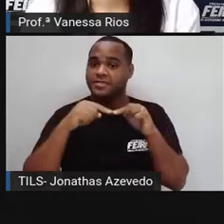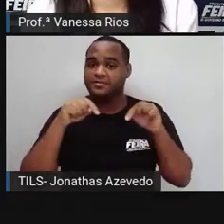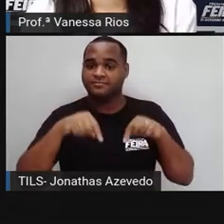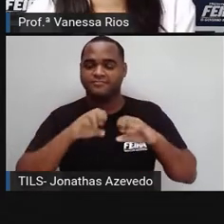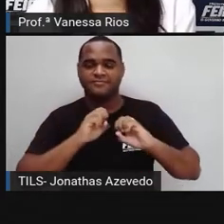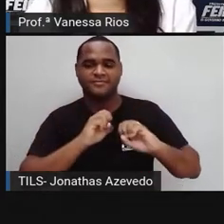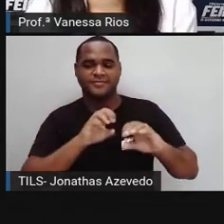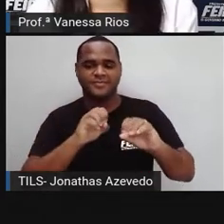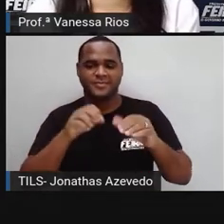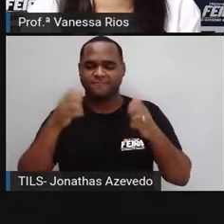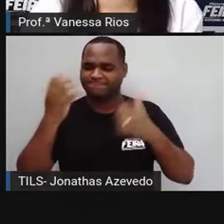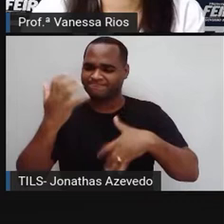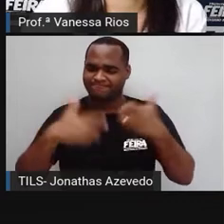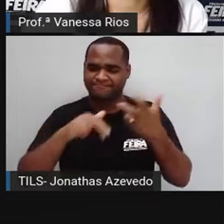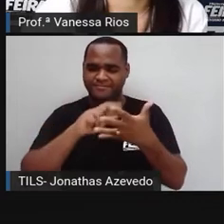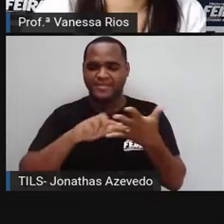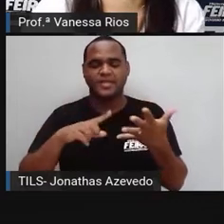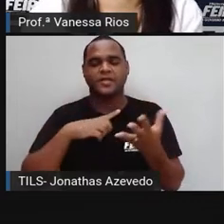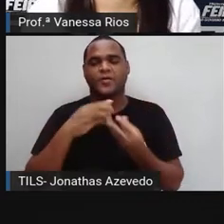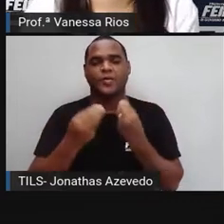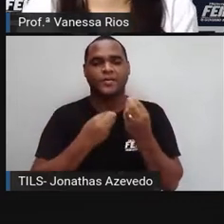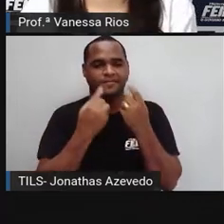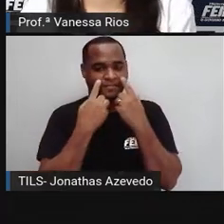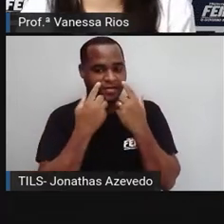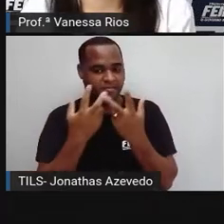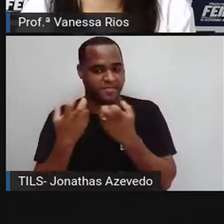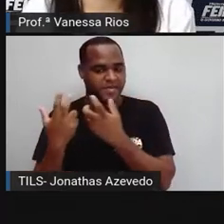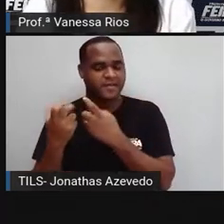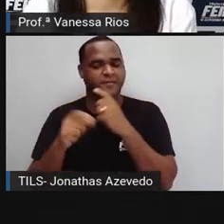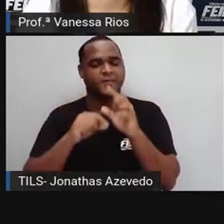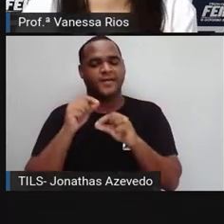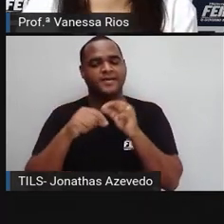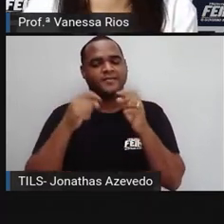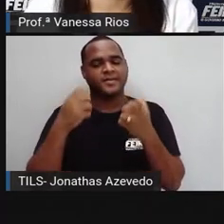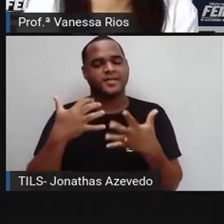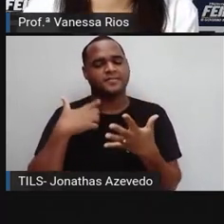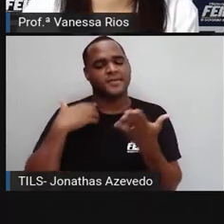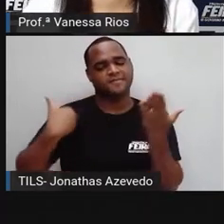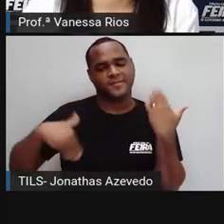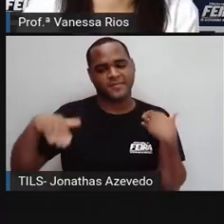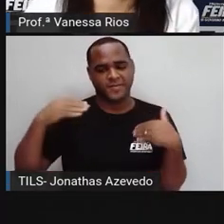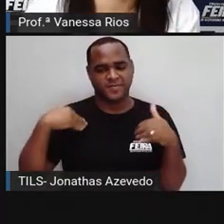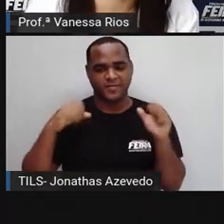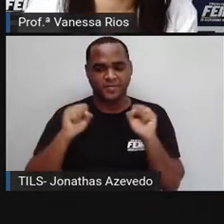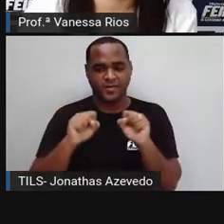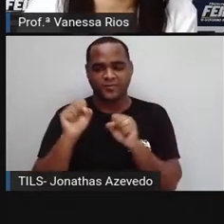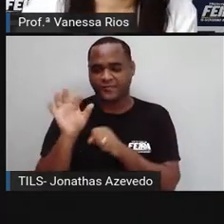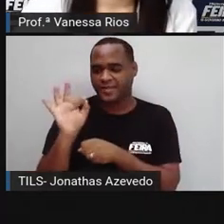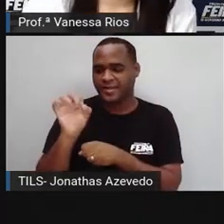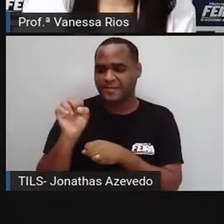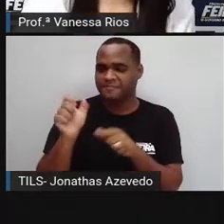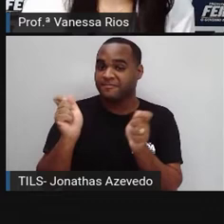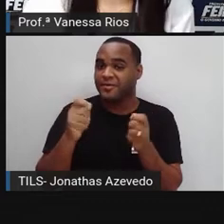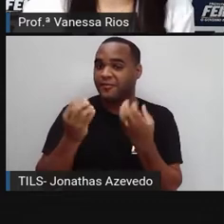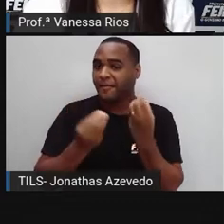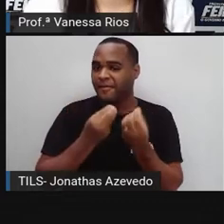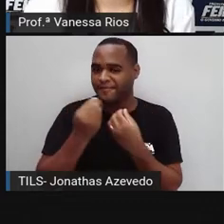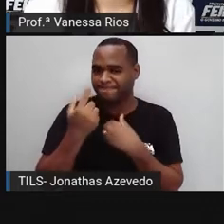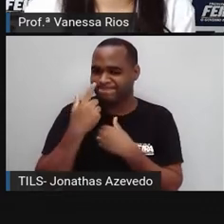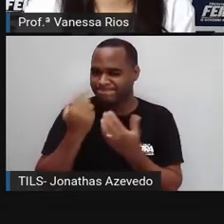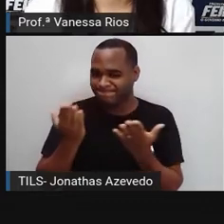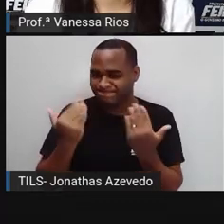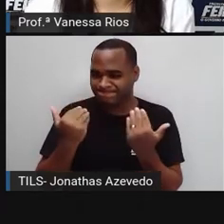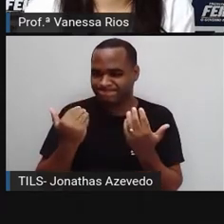cidade. Então a gente vai observar de que forma nós podemos passear pela própria Feira de Santana. Vamos lá